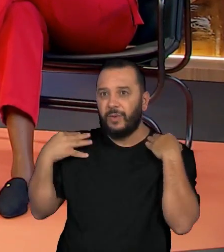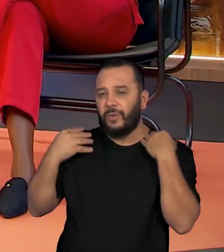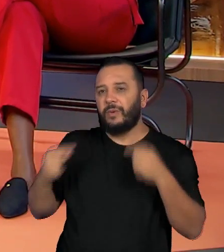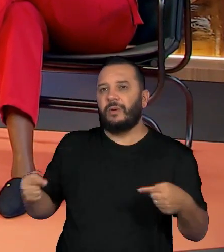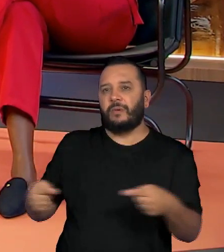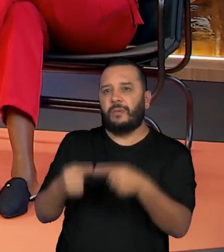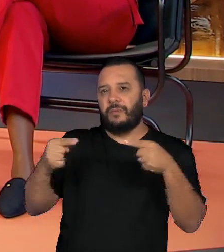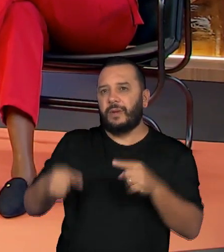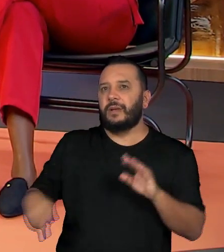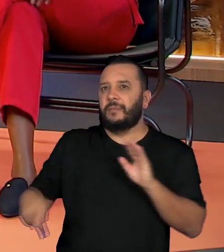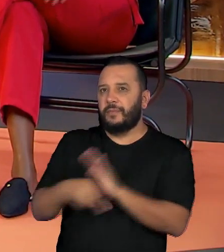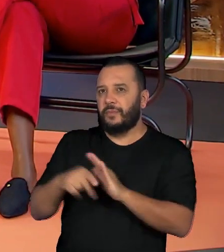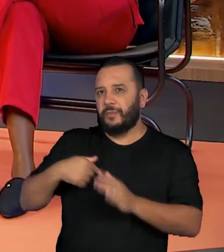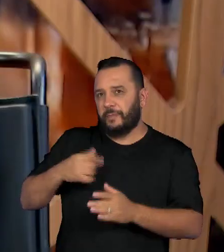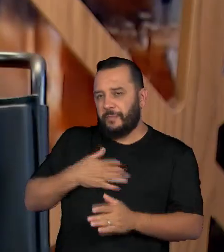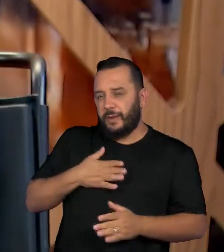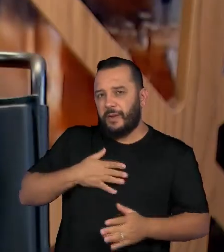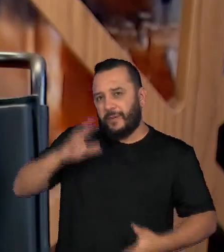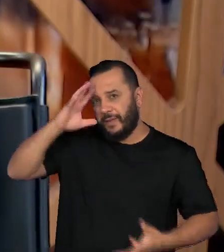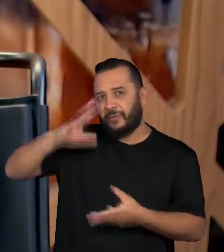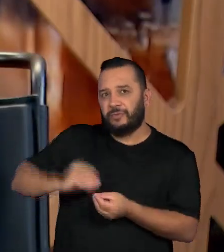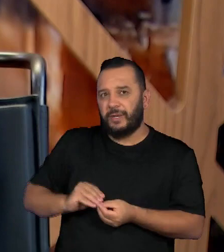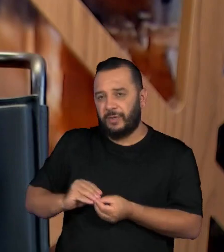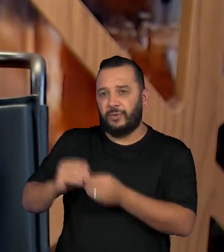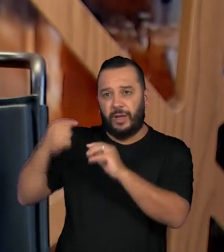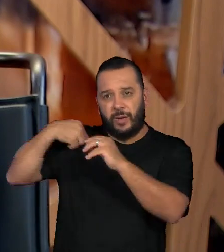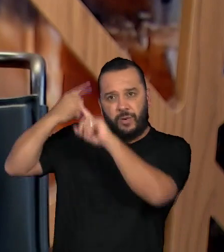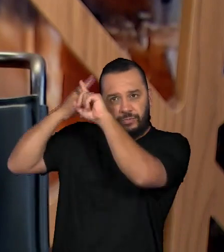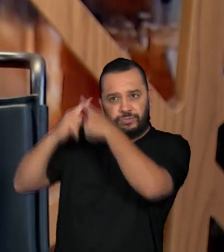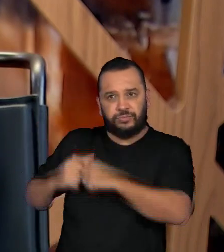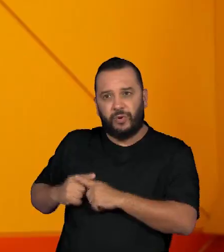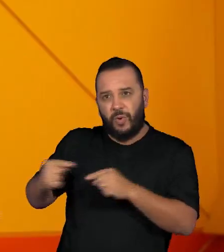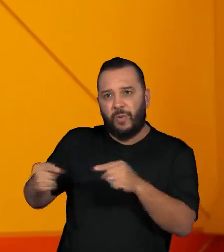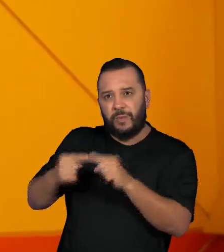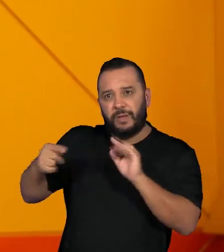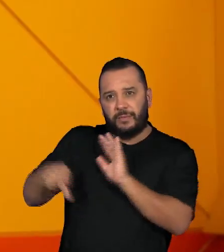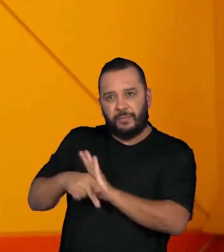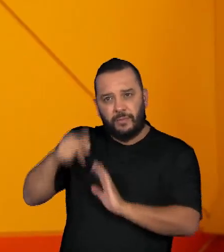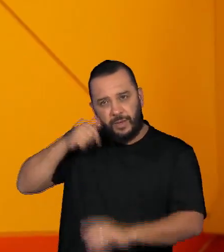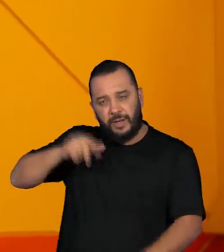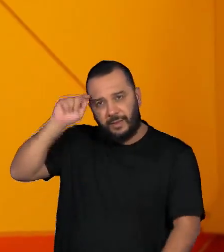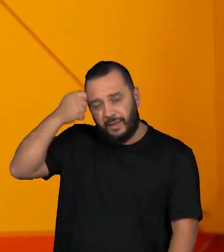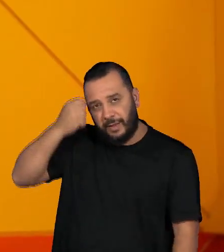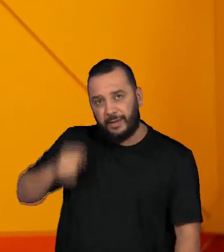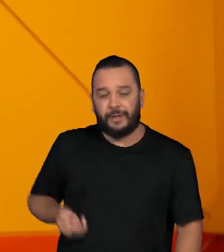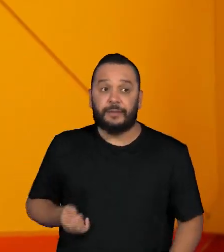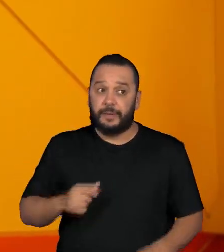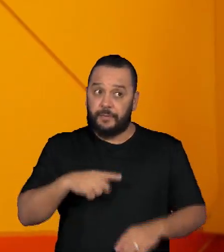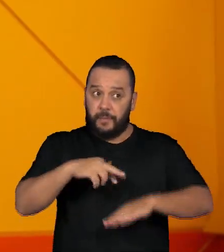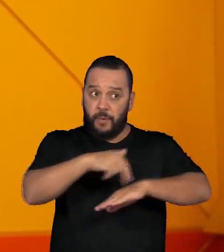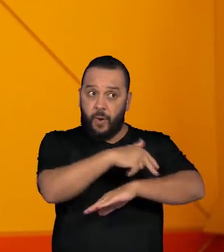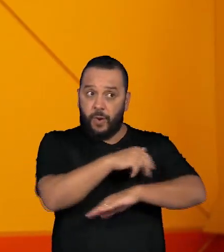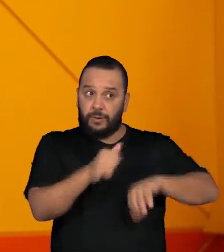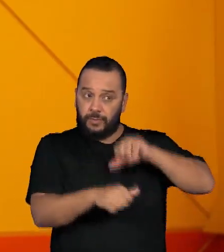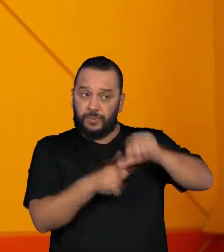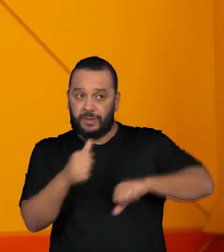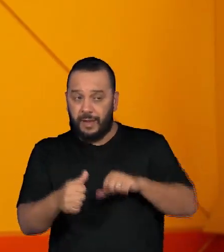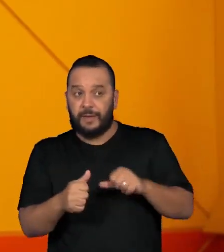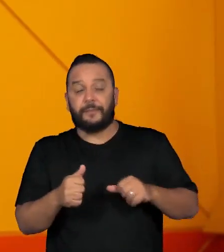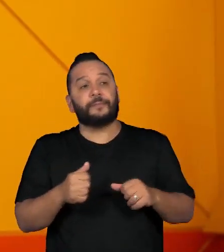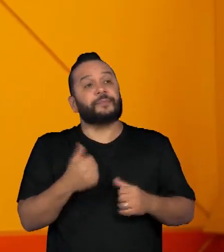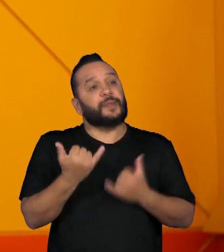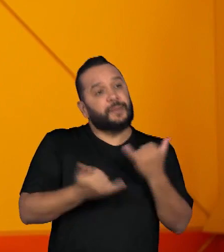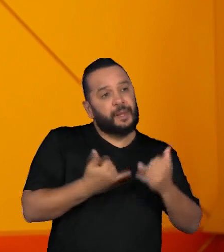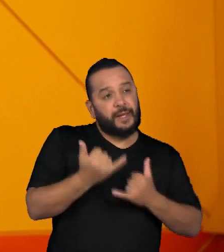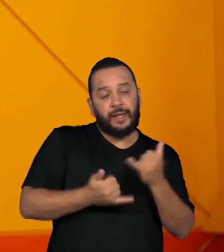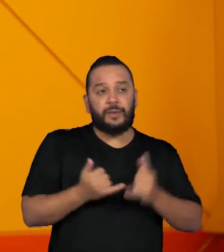ligado ao meu entendimento enquanto mulher negra no mundo. E de moda, agora a gente vai para brinquedos, para bonecas, porque